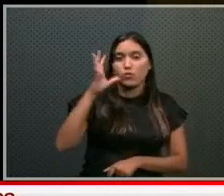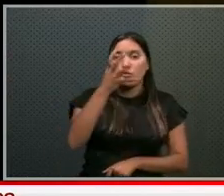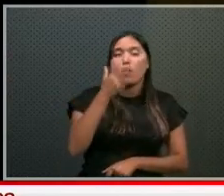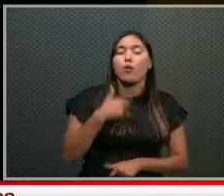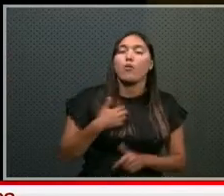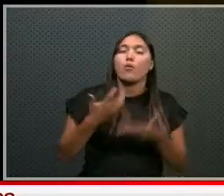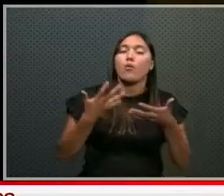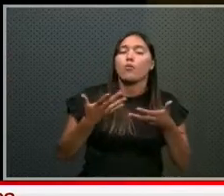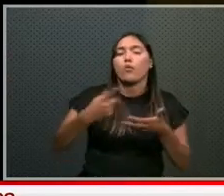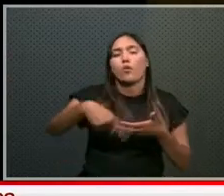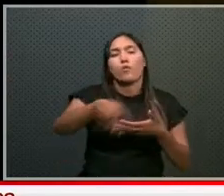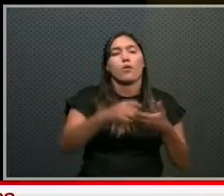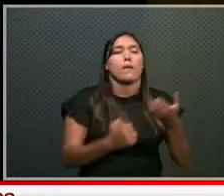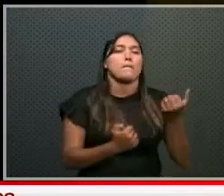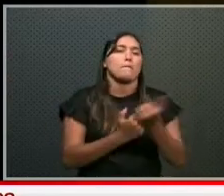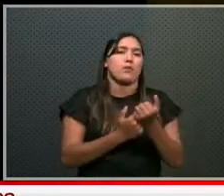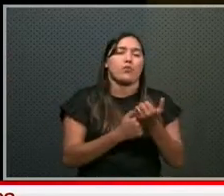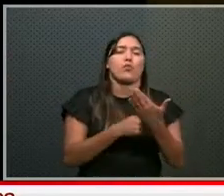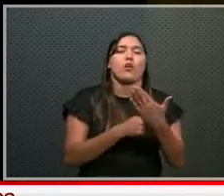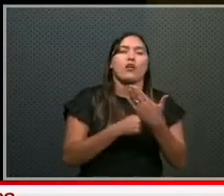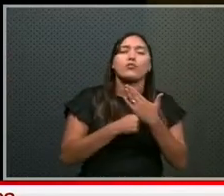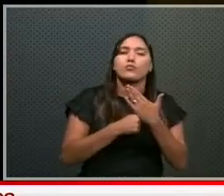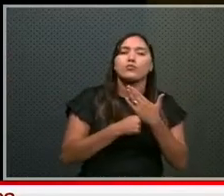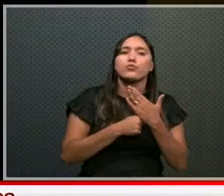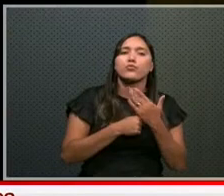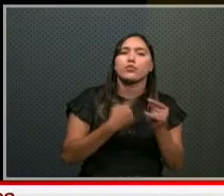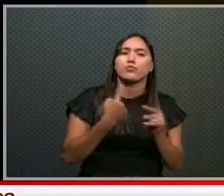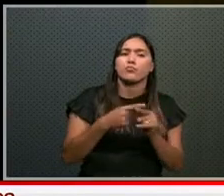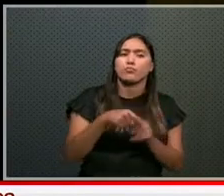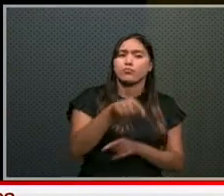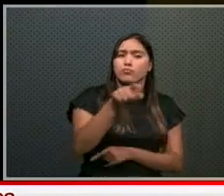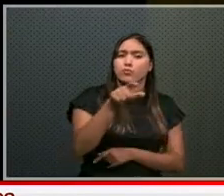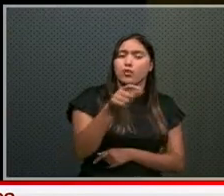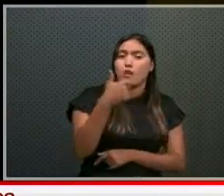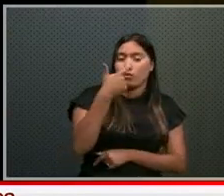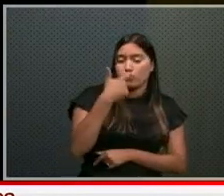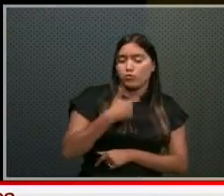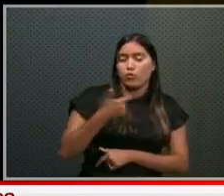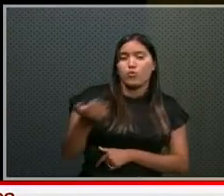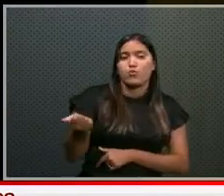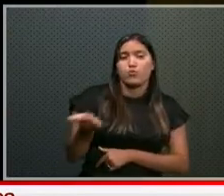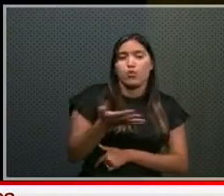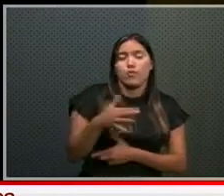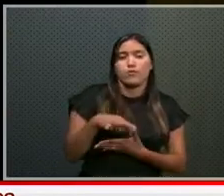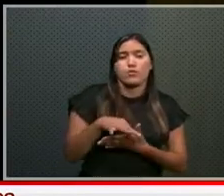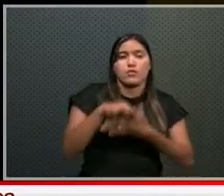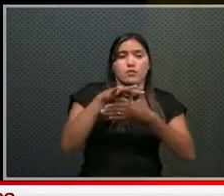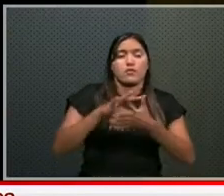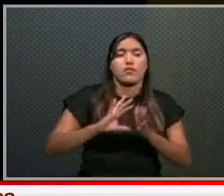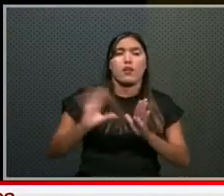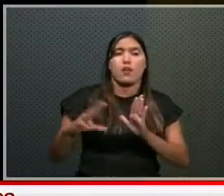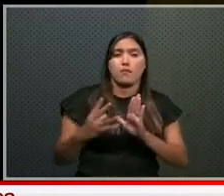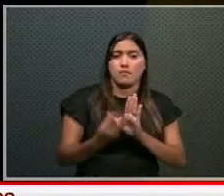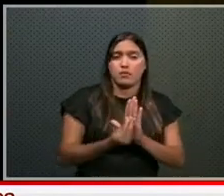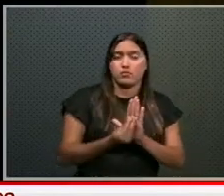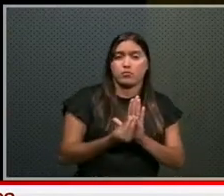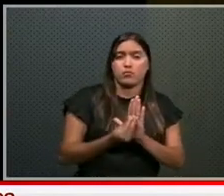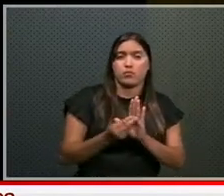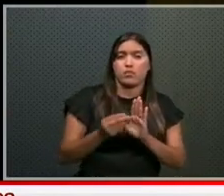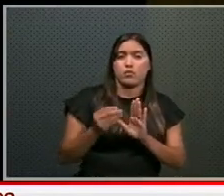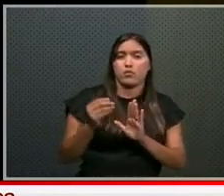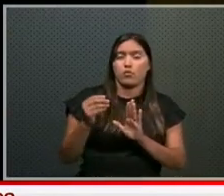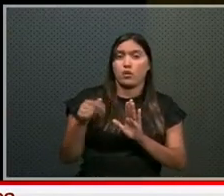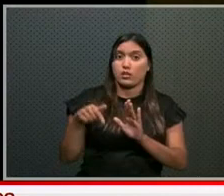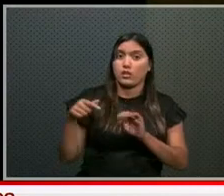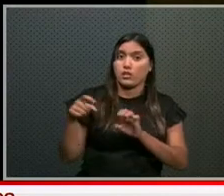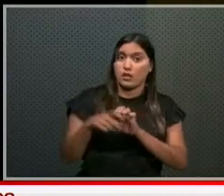de contar muito como o atual líder da Embrapa Amazônia Oriental do apoio cada vez mais frequente